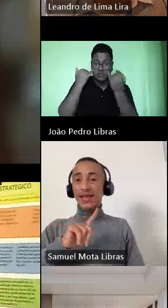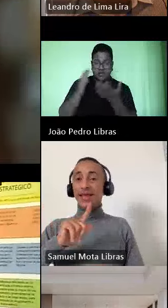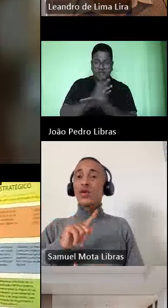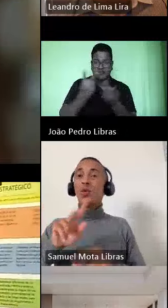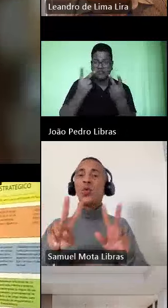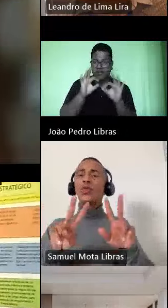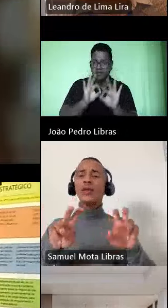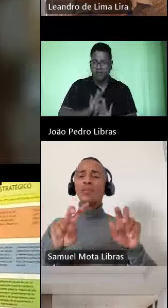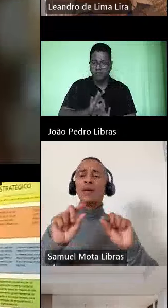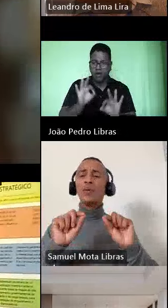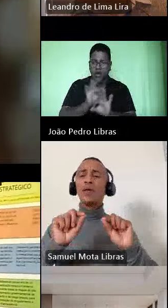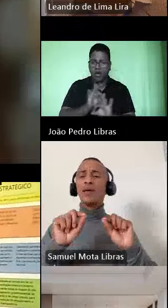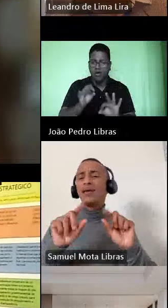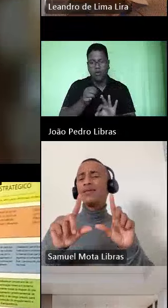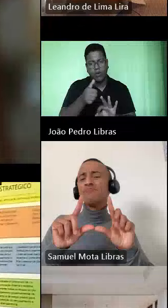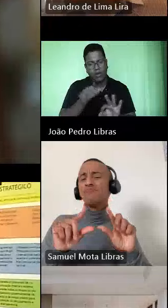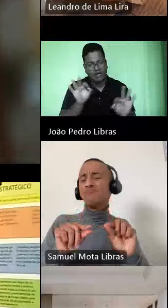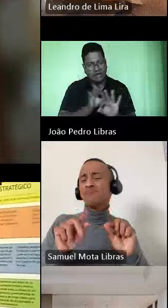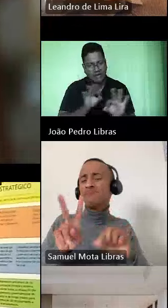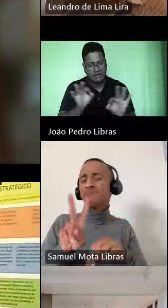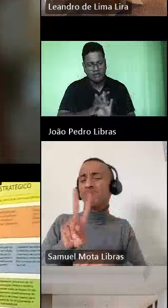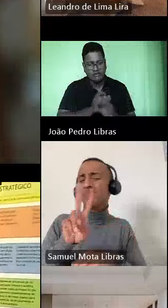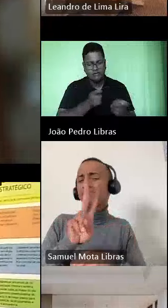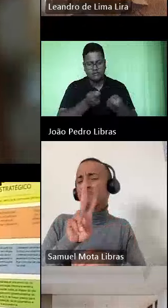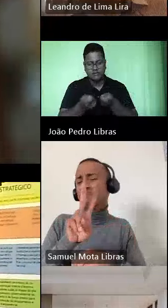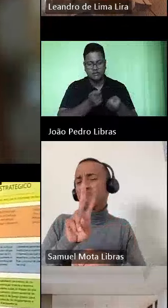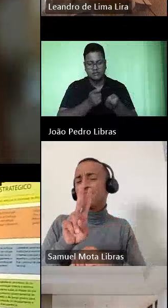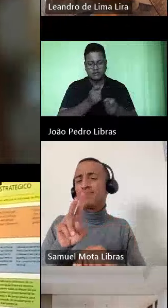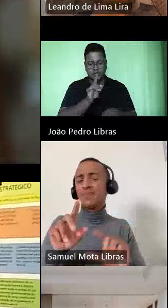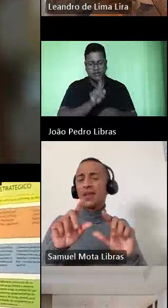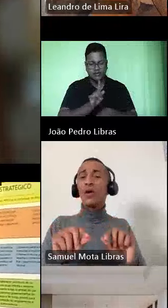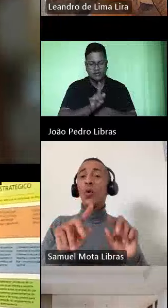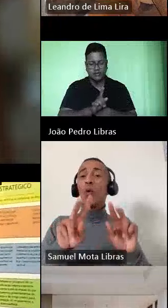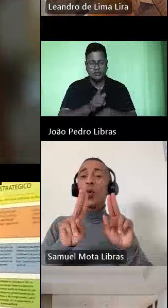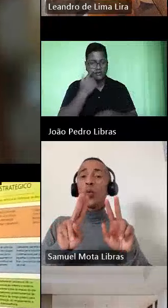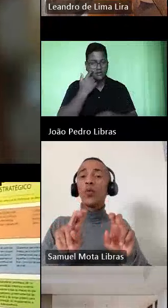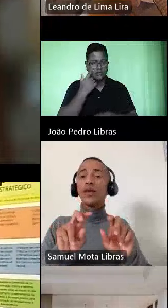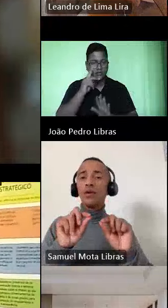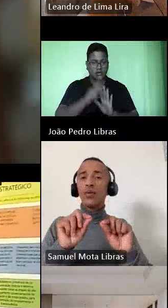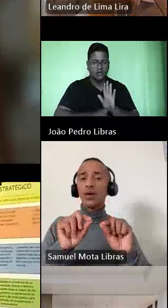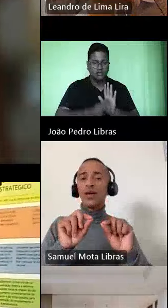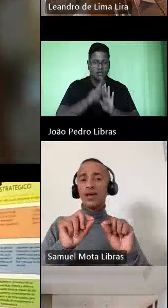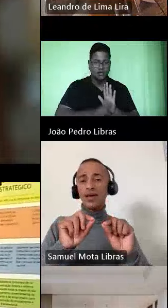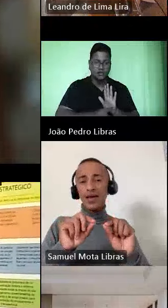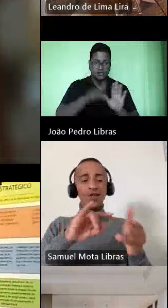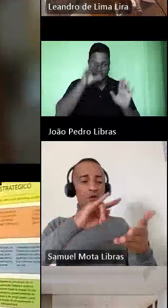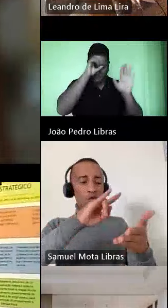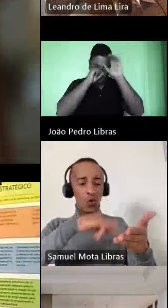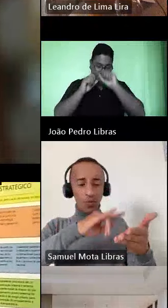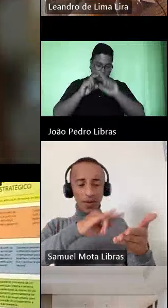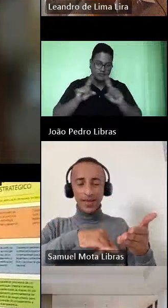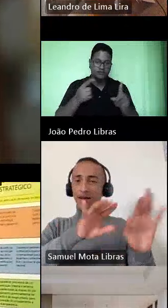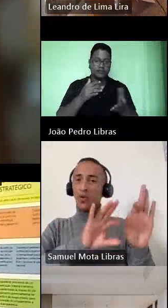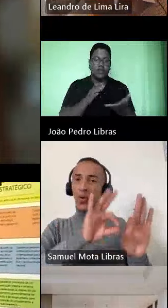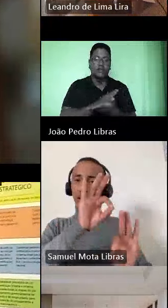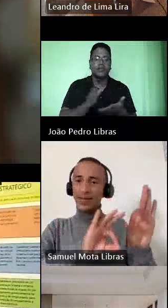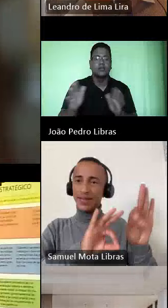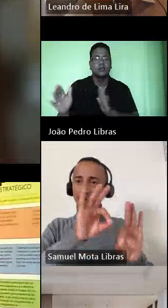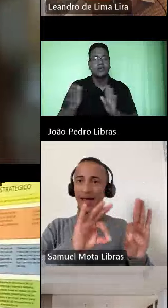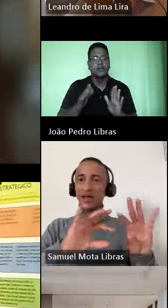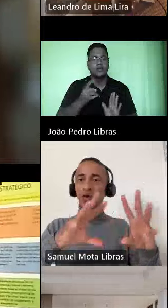área que é muito importante quando Falção de projeto que é a documentação das lições apreendidas e eu sinto que às vezes na gestão a gente tem